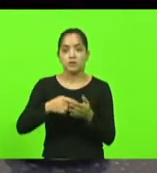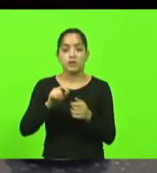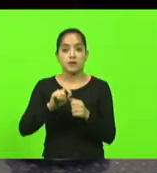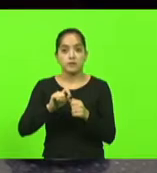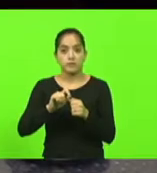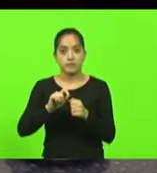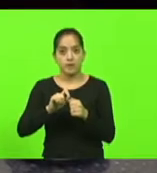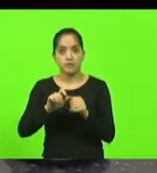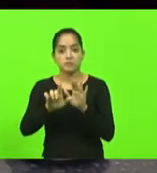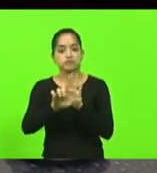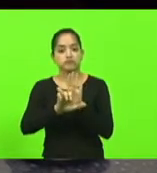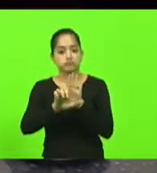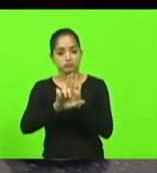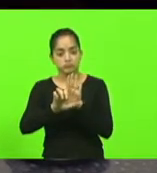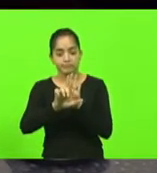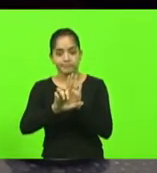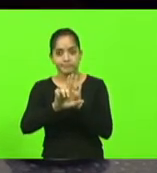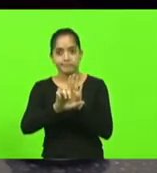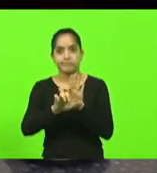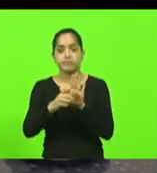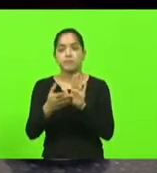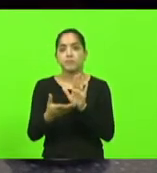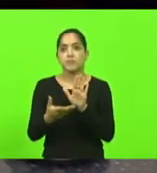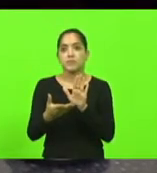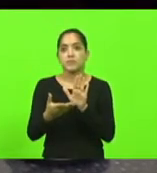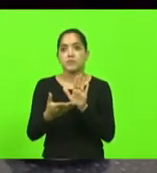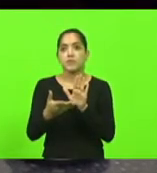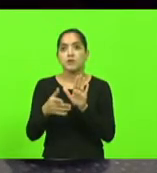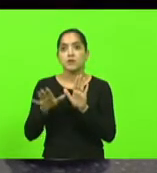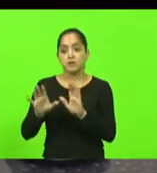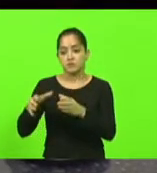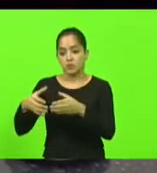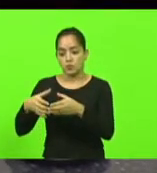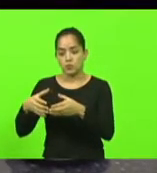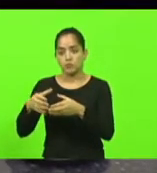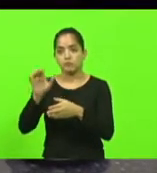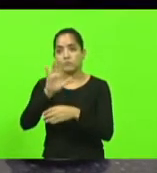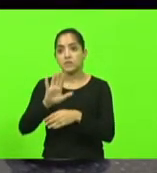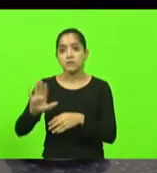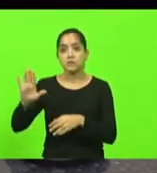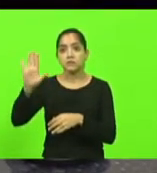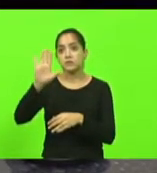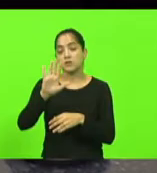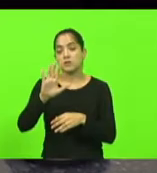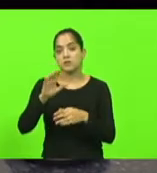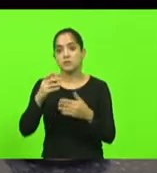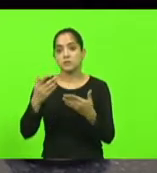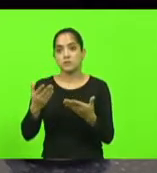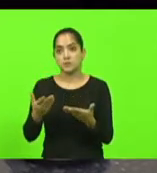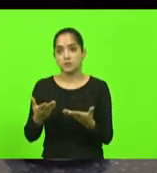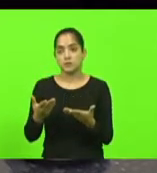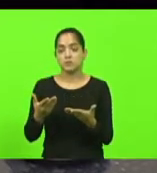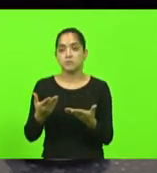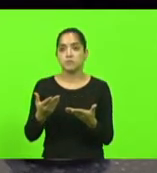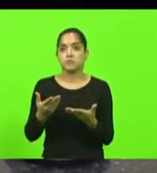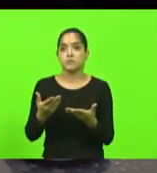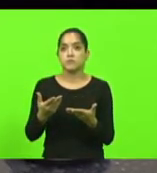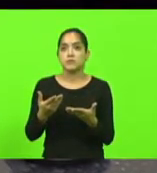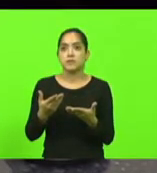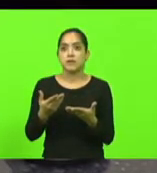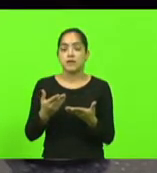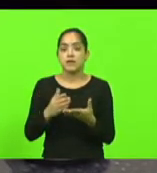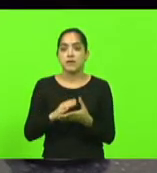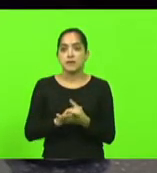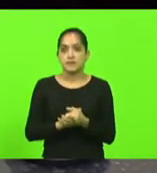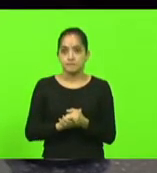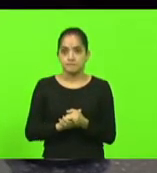a legislação, esta legislação. E o Cine é um órgão nacional, portanto, deputado Zé Milton, em relação